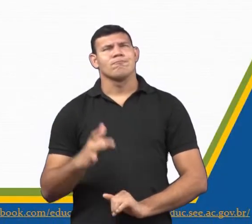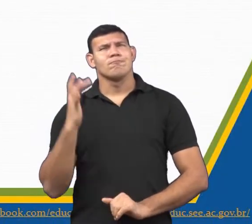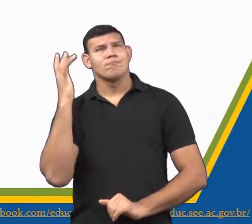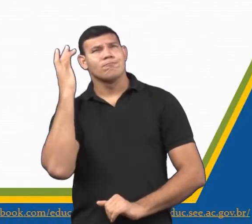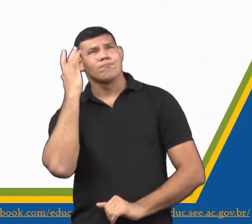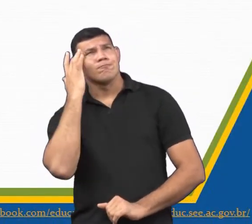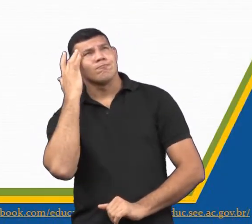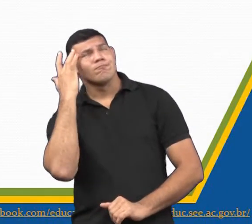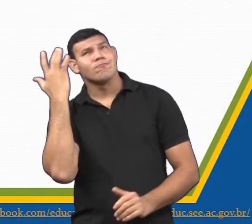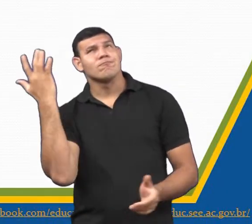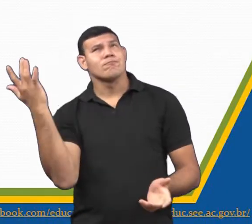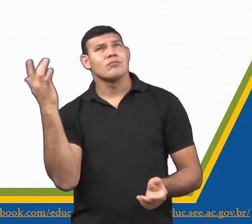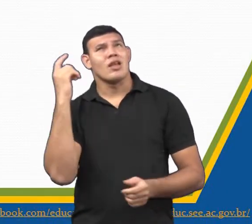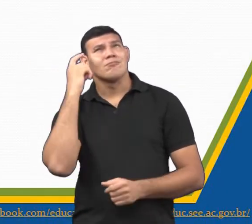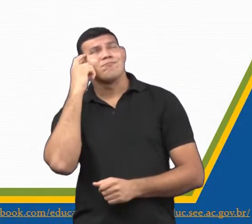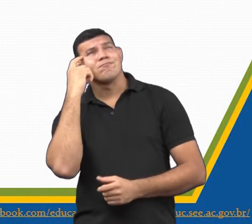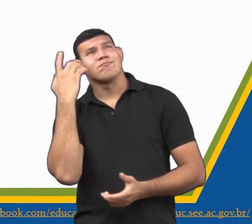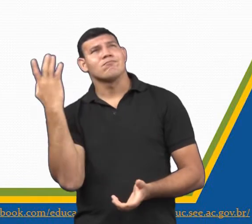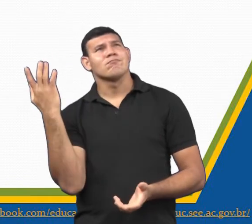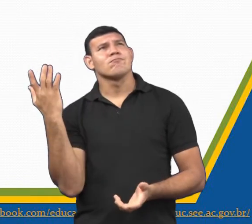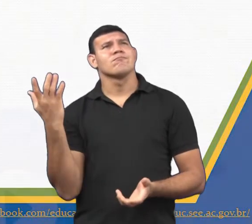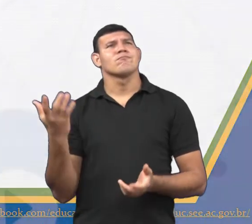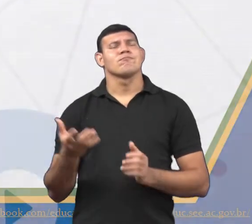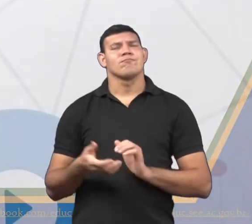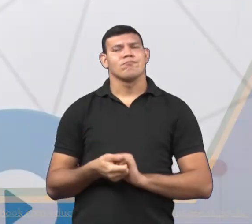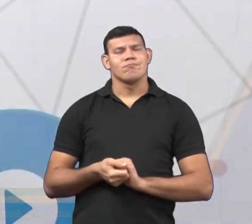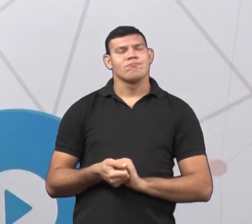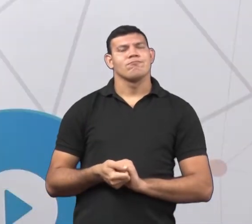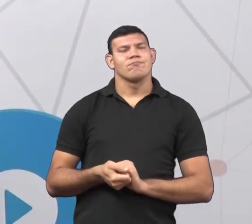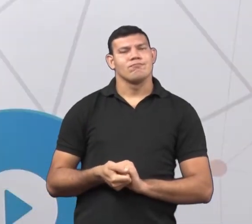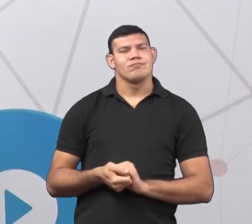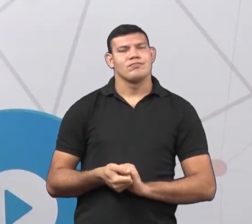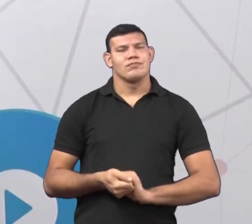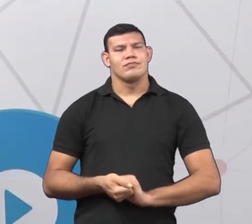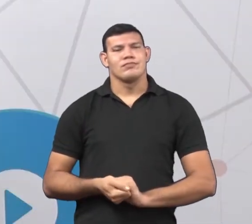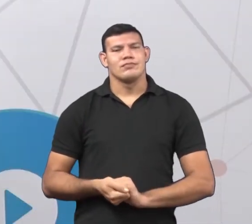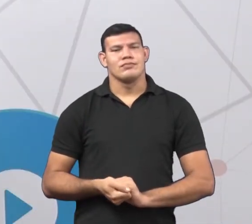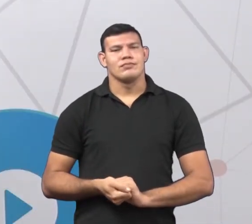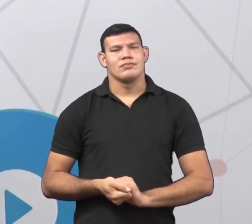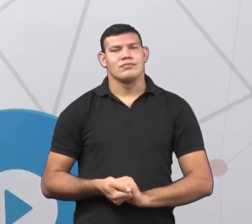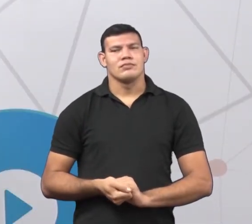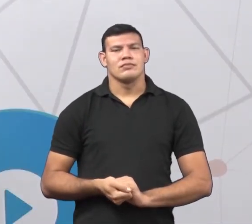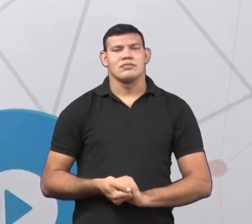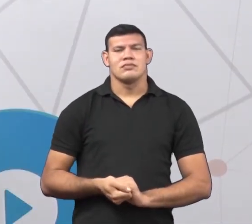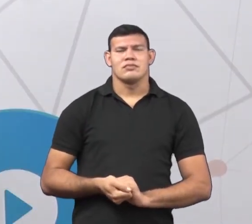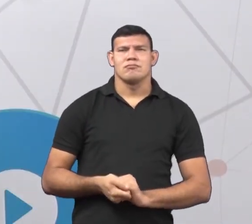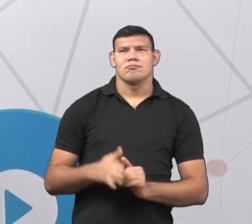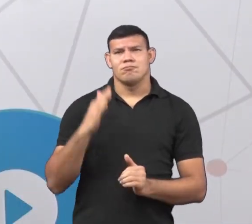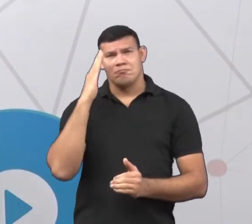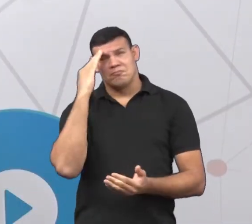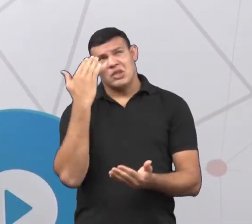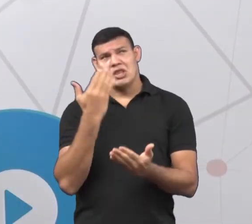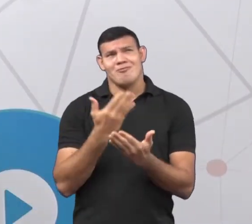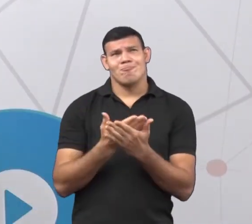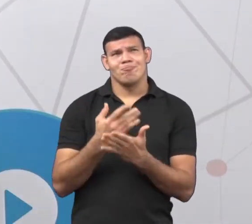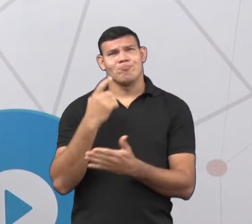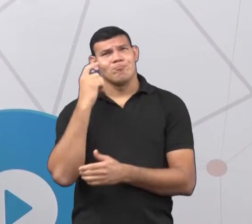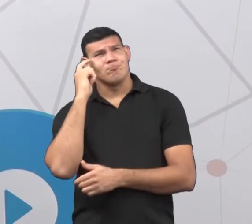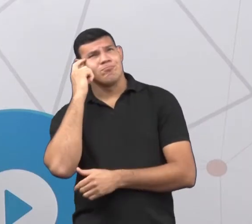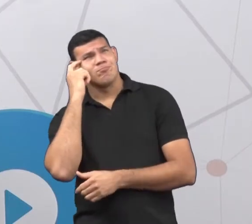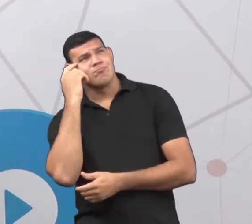pienso que. Essa é uma clássica, a gente gosta muito de utilizar essa, certo? Creo que, pienso que são